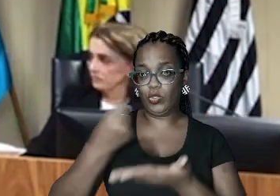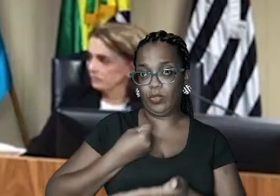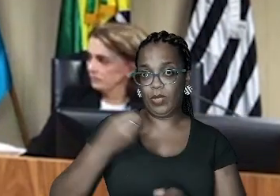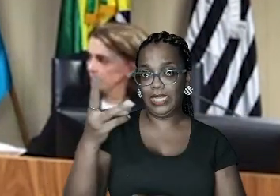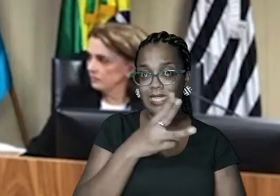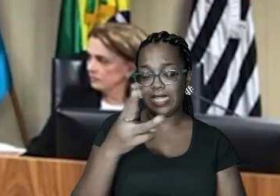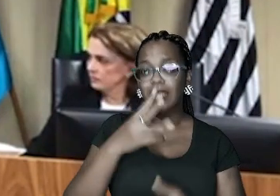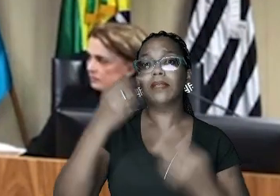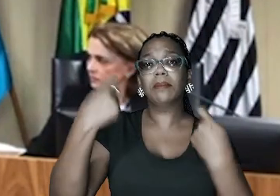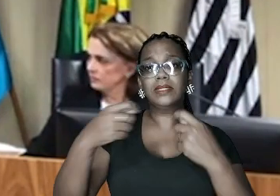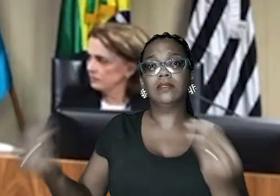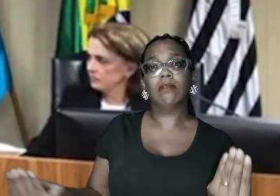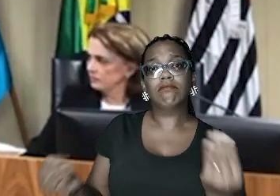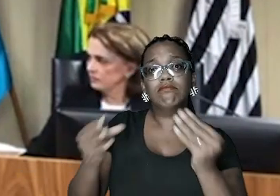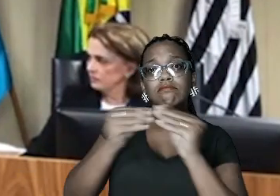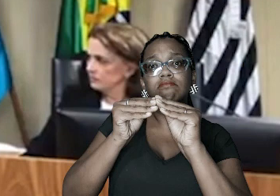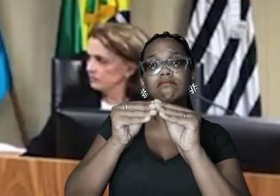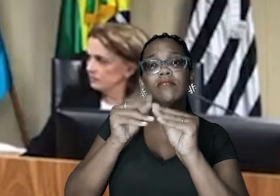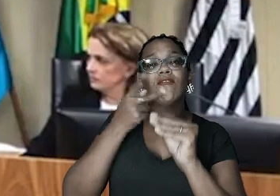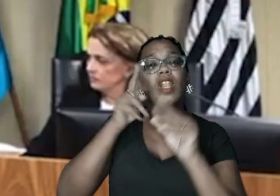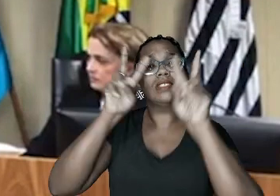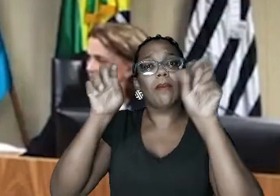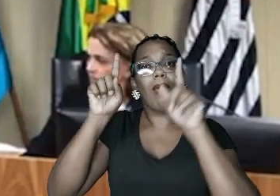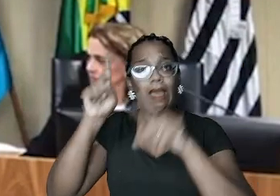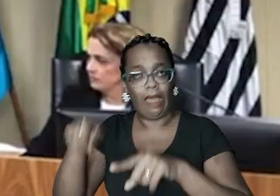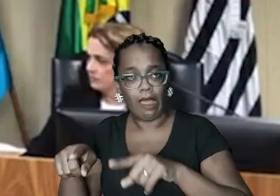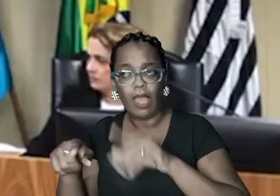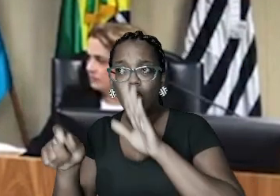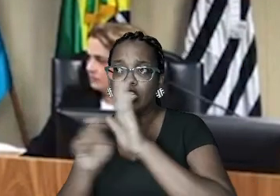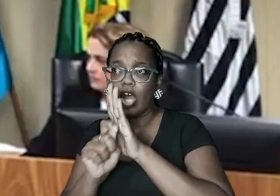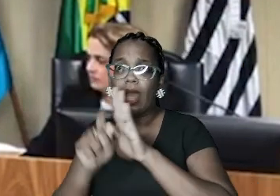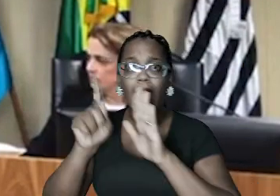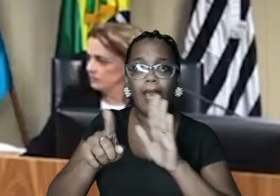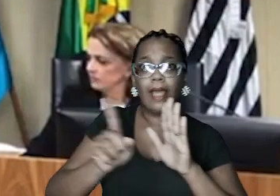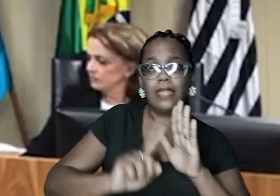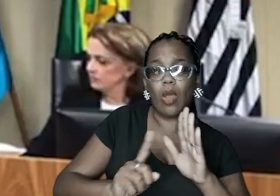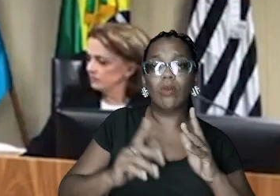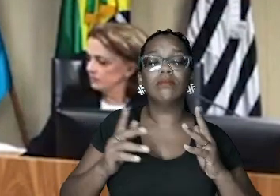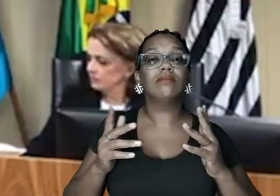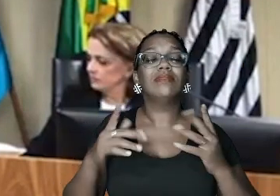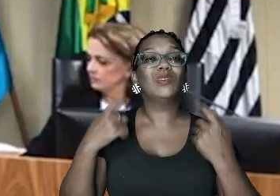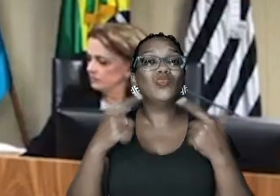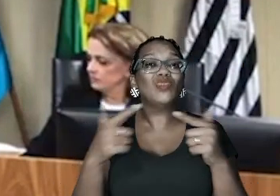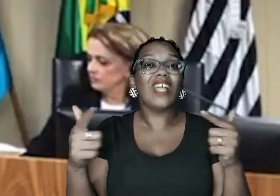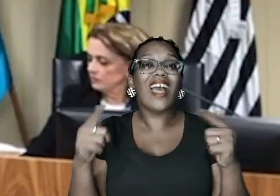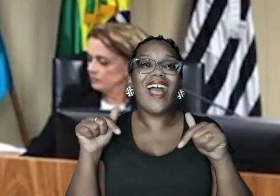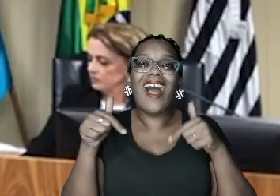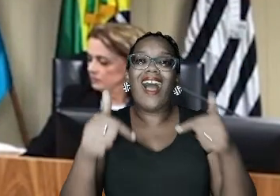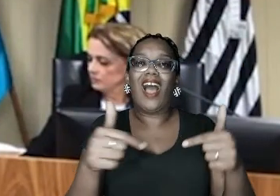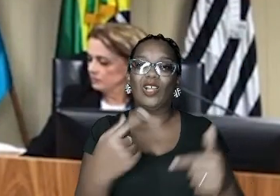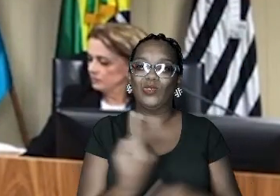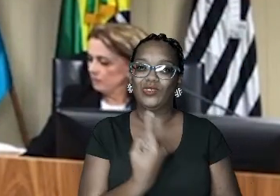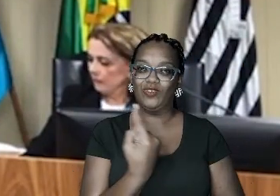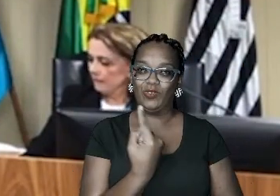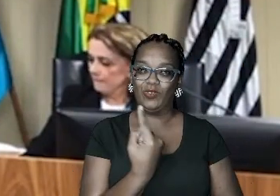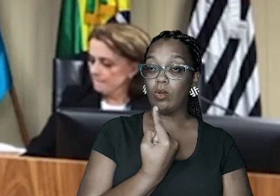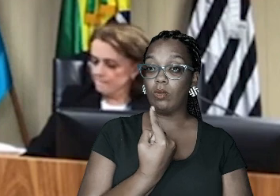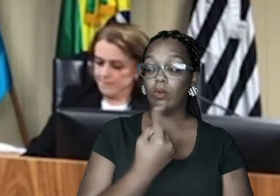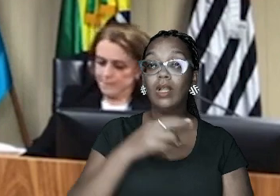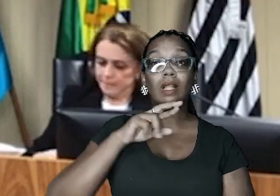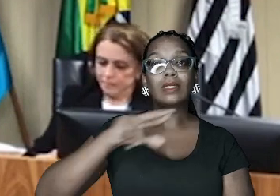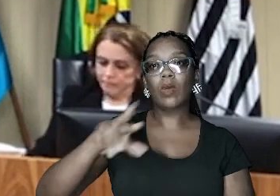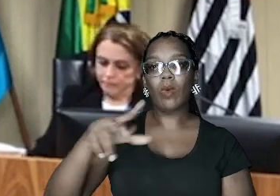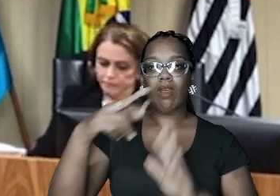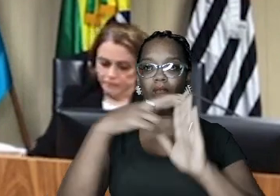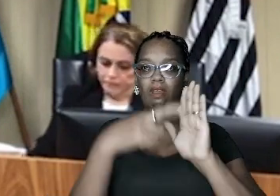de uma portaria da Anvisa dizendo que é o que não é substância presente não há propriamente uma assessoridade ao ato individual não se trata de uma Norma